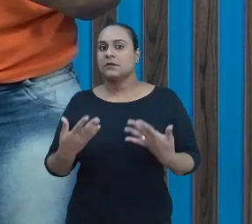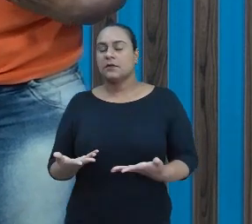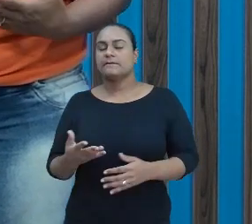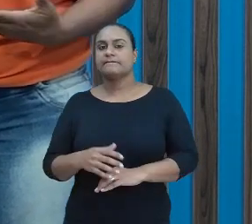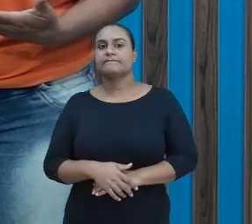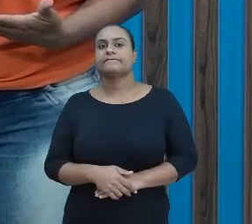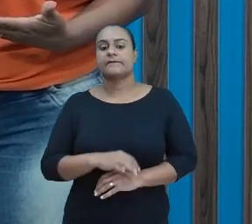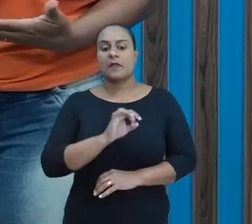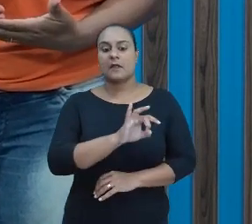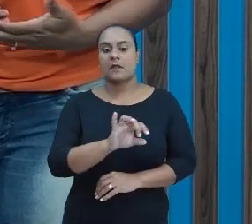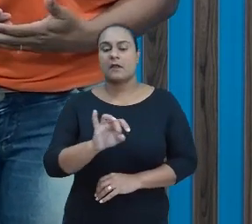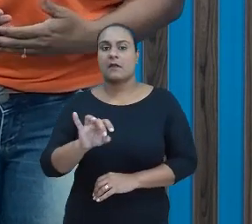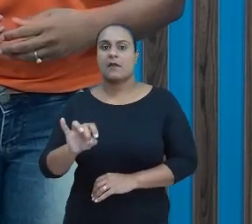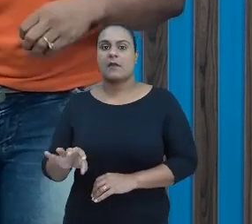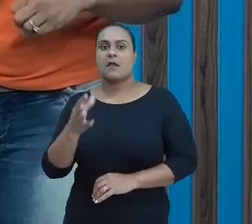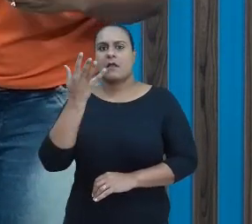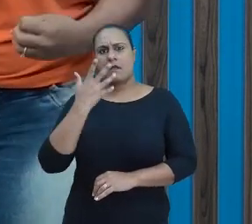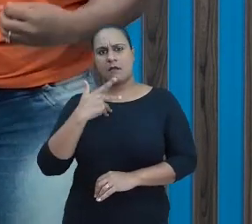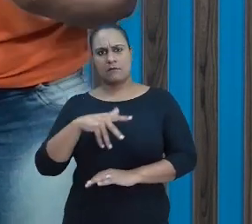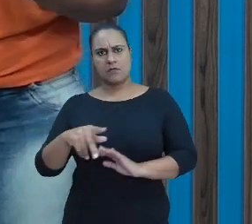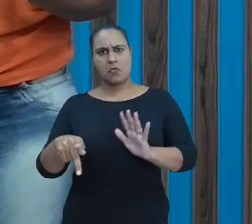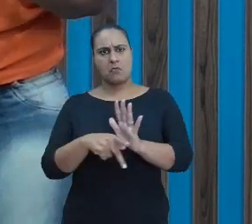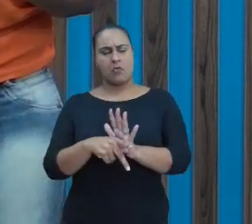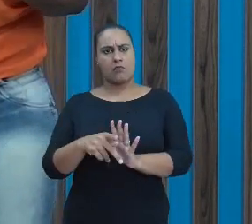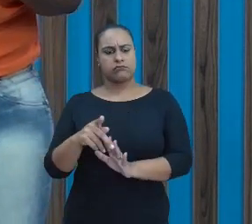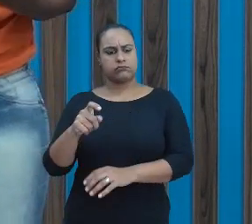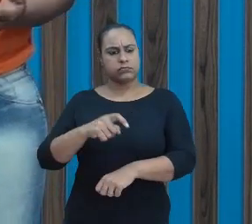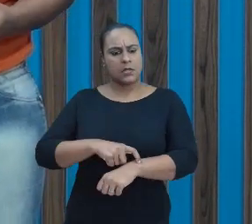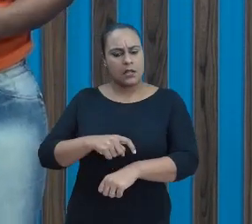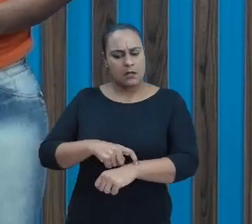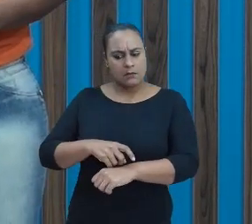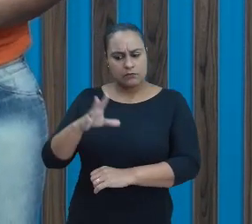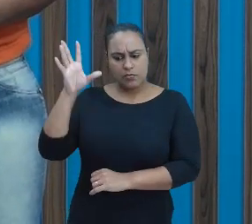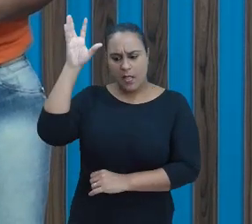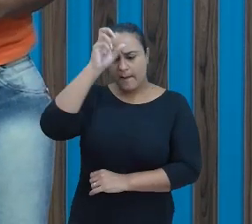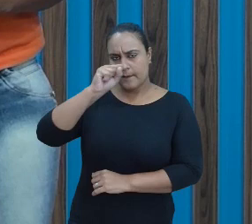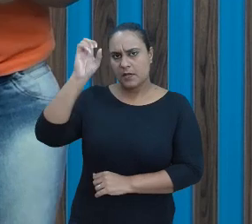falamos que cada criança ela tem seu próprio tempo para aprender,